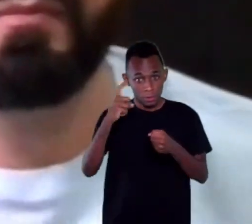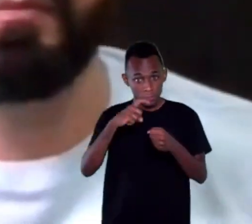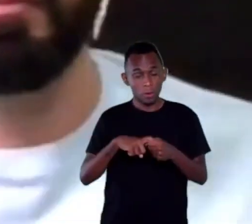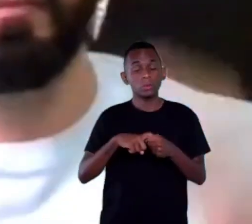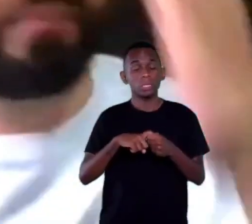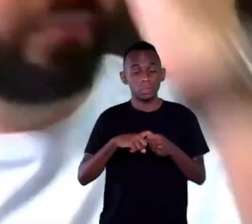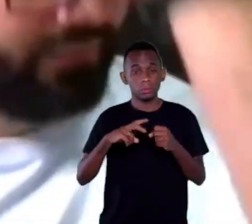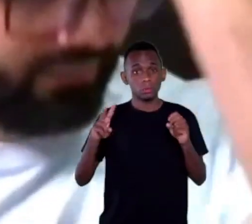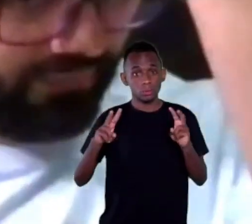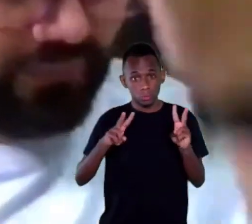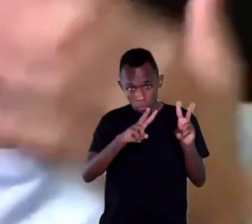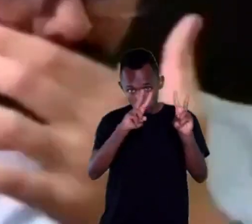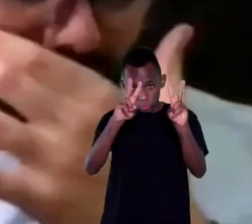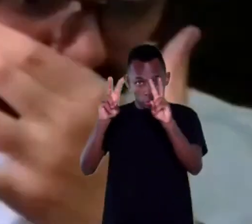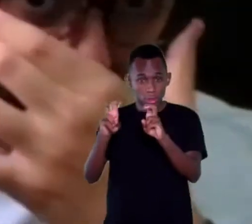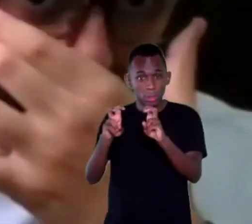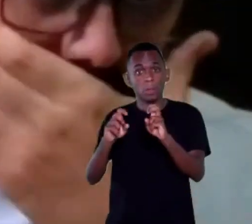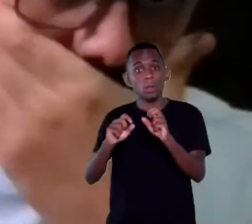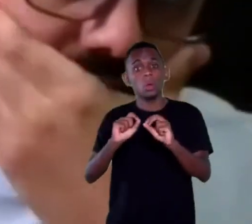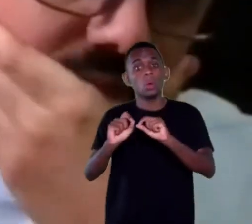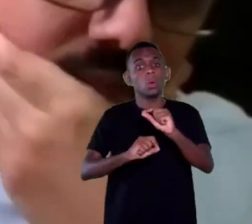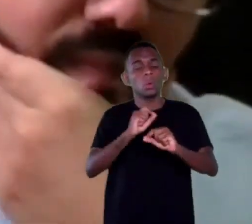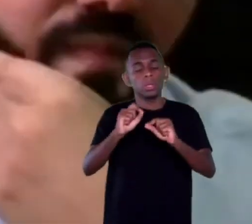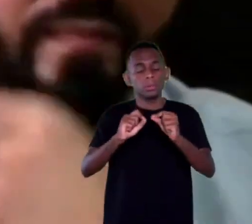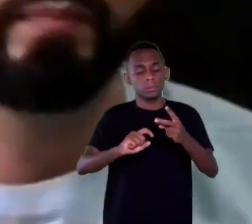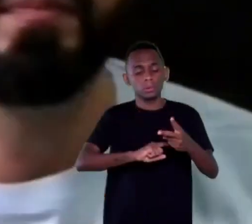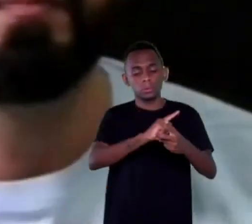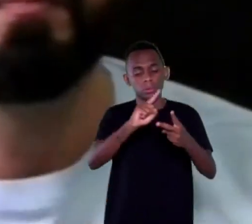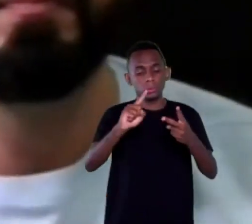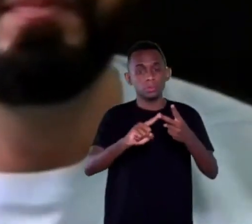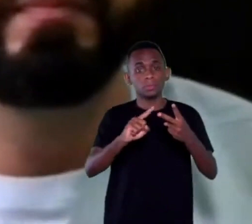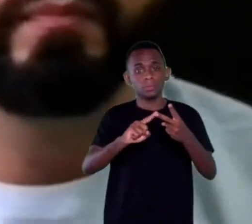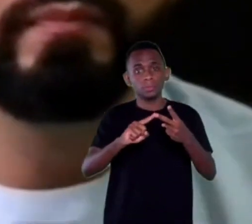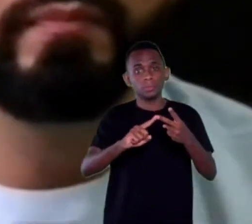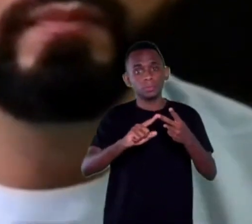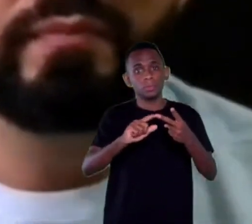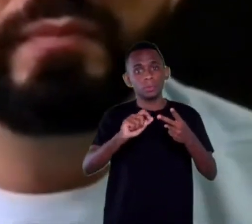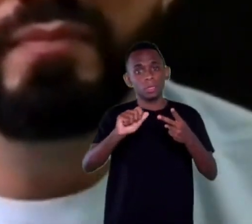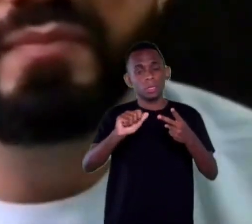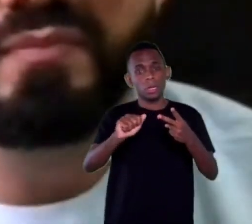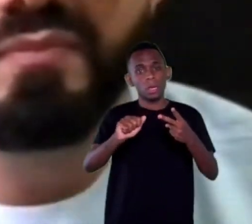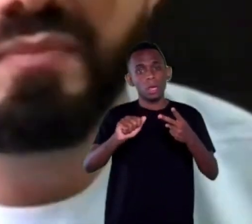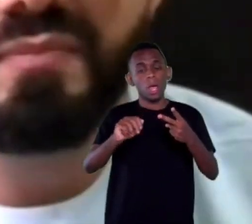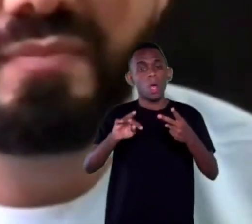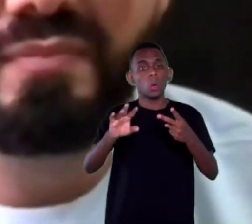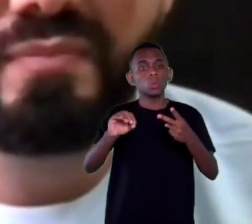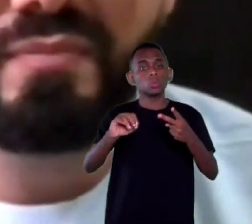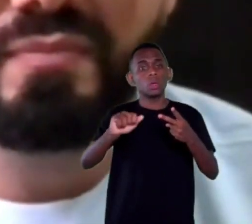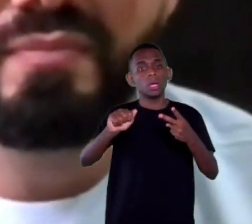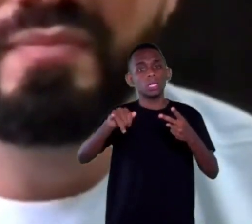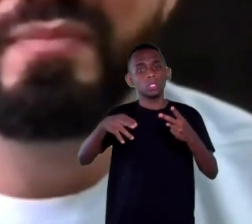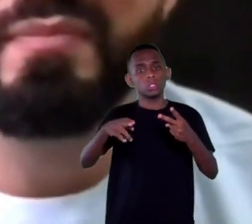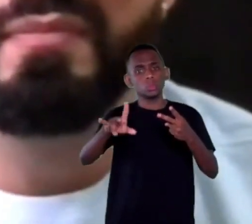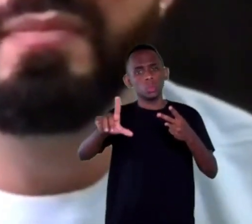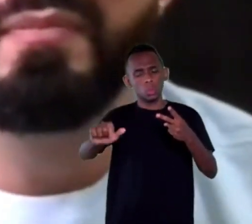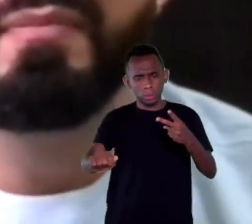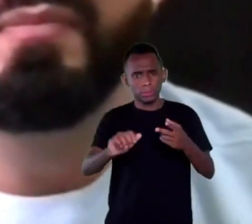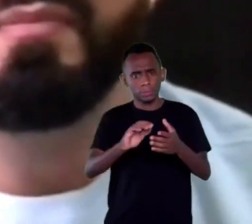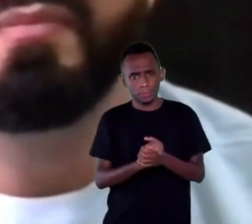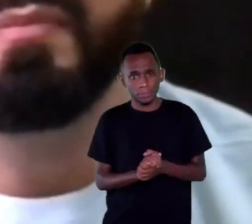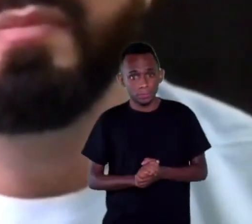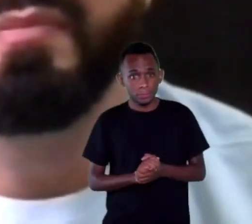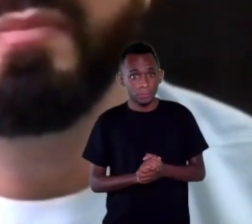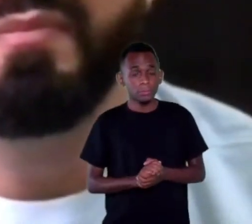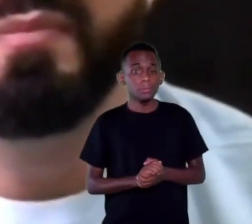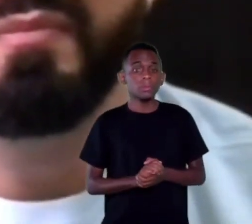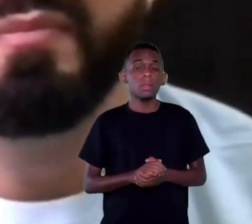do Olimpo Tupiniquim, veio o segundo livro, que é o Autoajuda. Eu pulei ele, agora a gente retorna, que é um